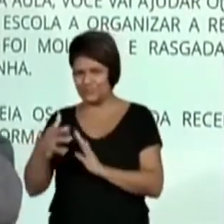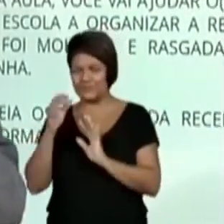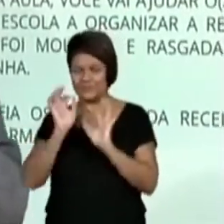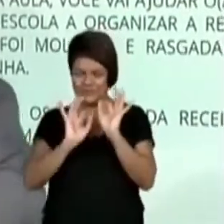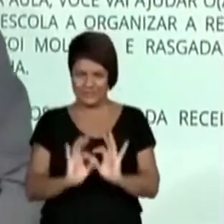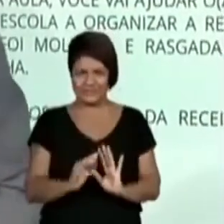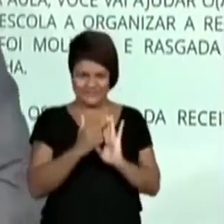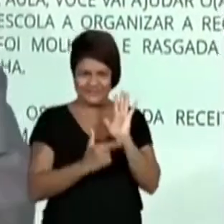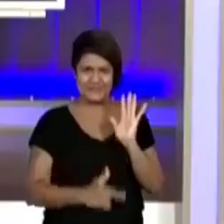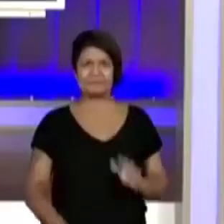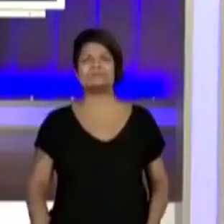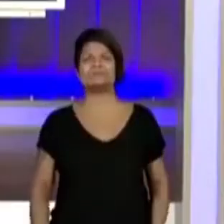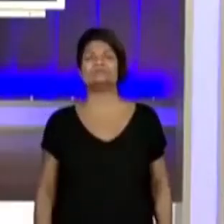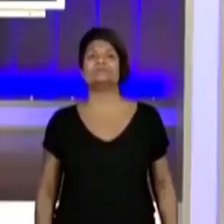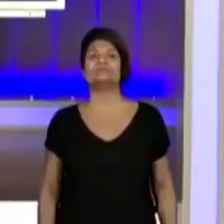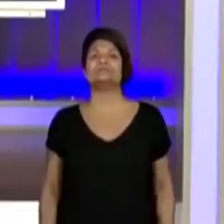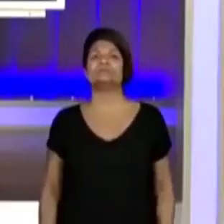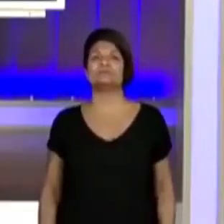organizar. Vamos lá?